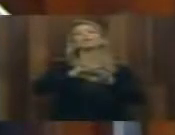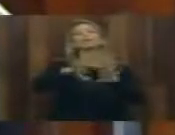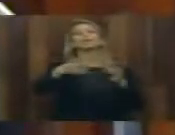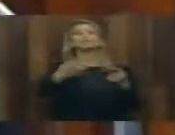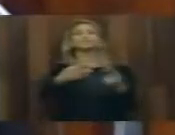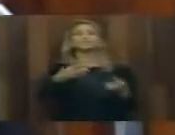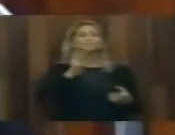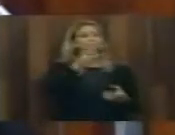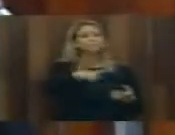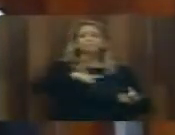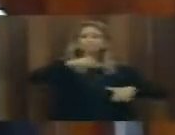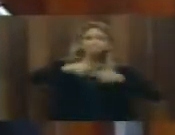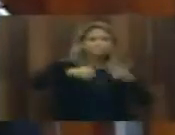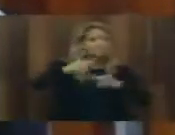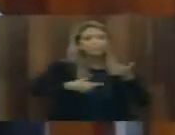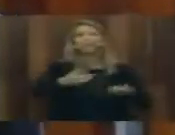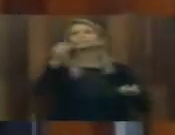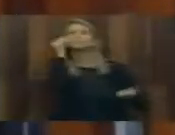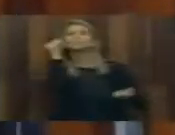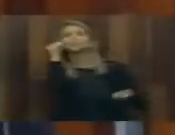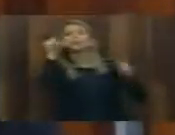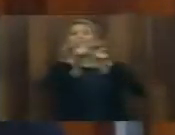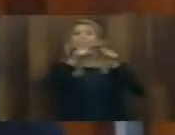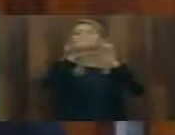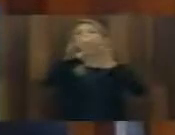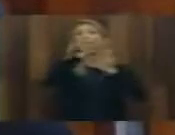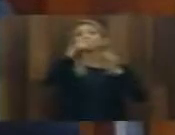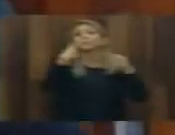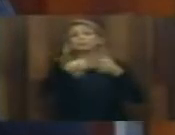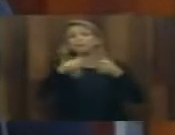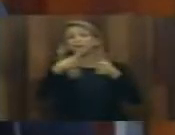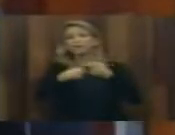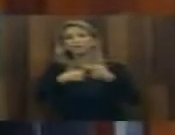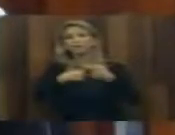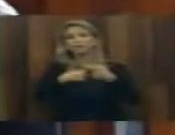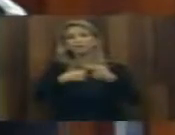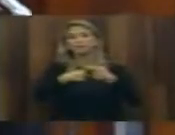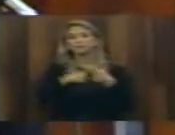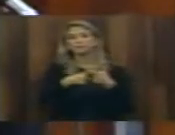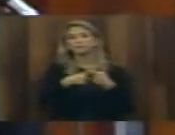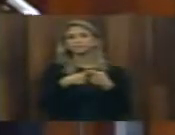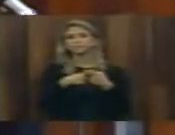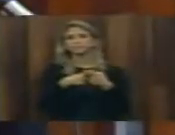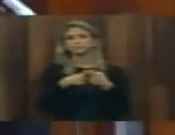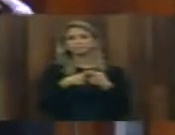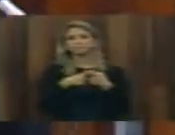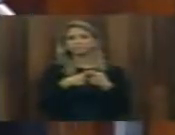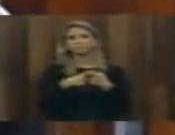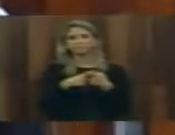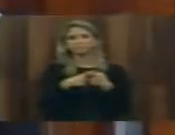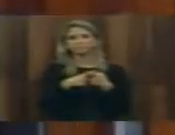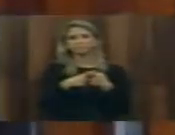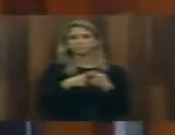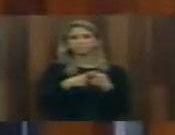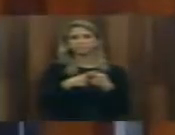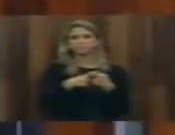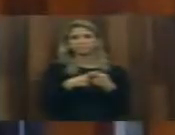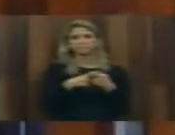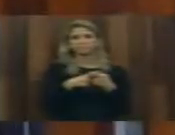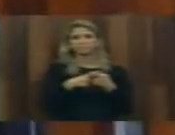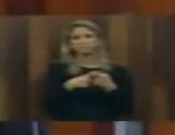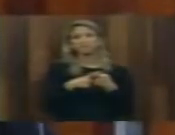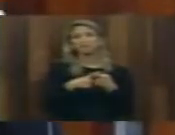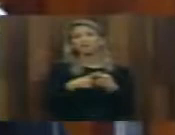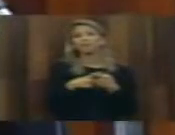uma articulação para a gente conseguir trazer a emenda. E aí eu trouxe uma emenda que vai fazer mais ou menos